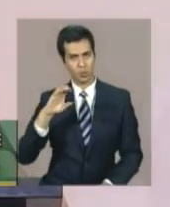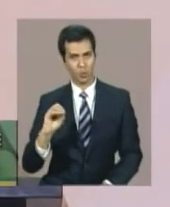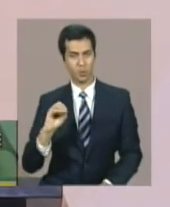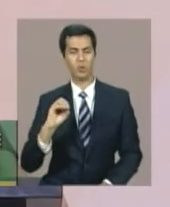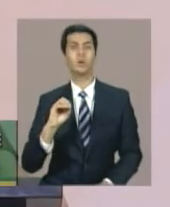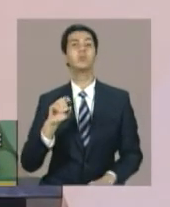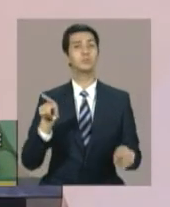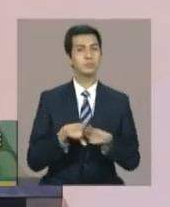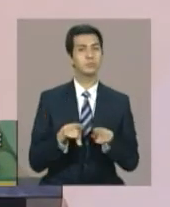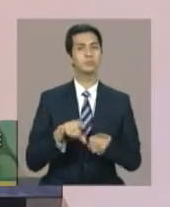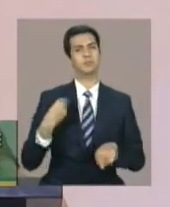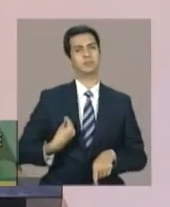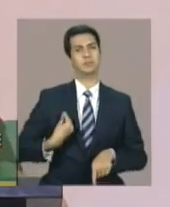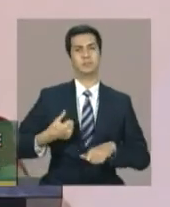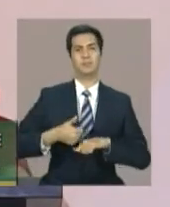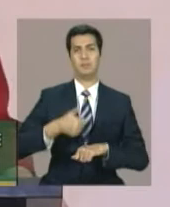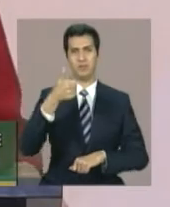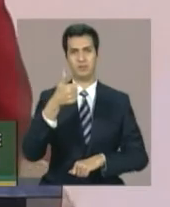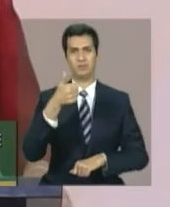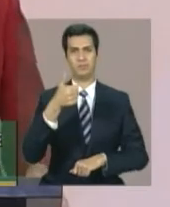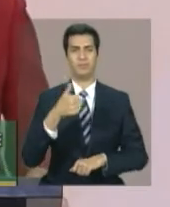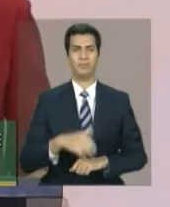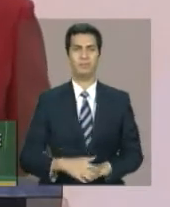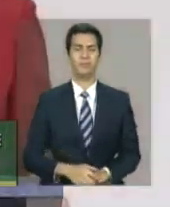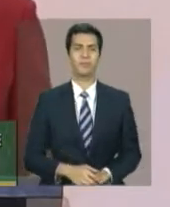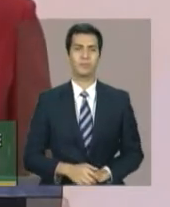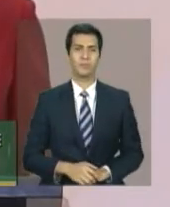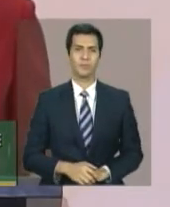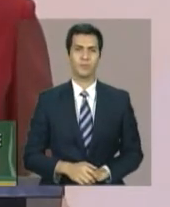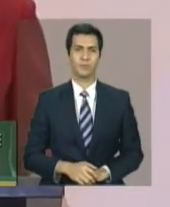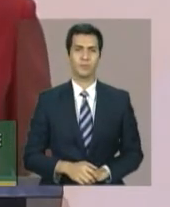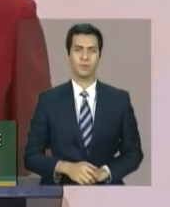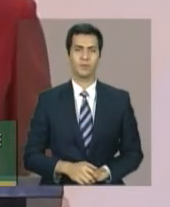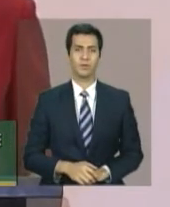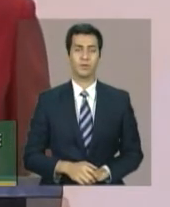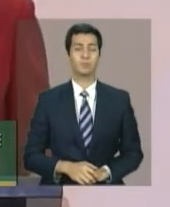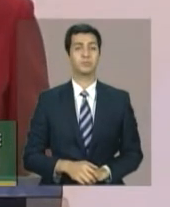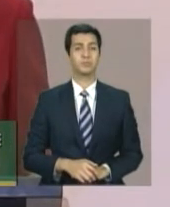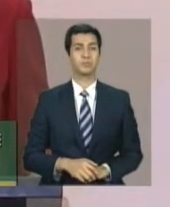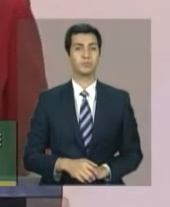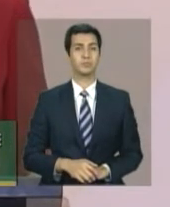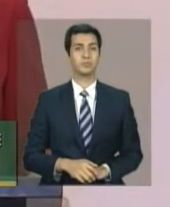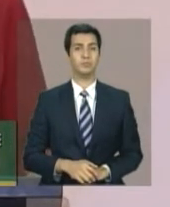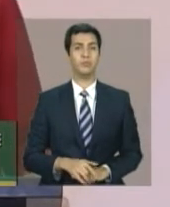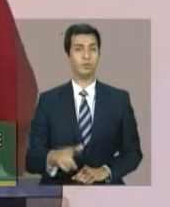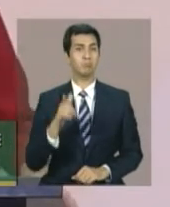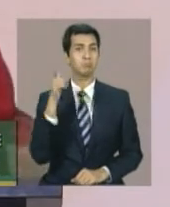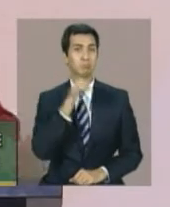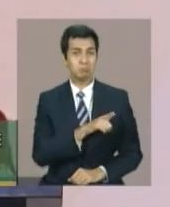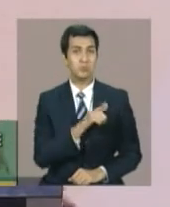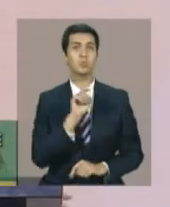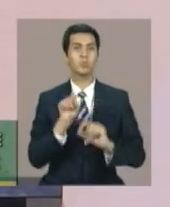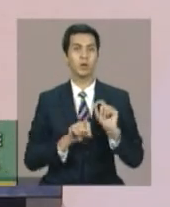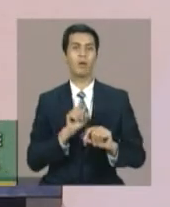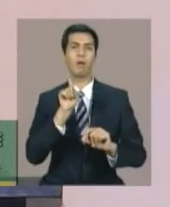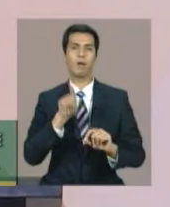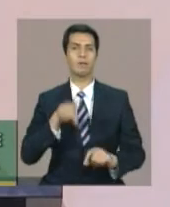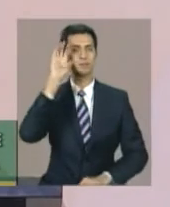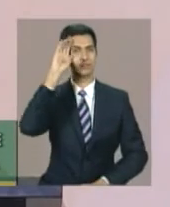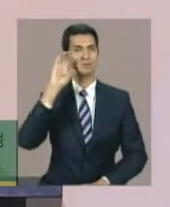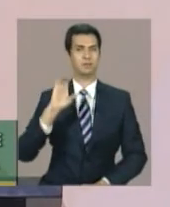de vida. Isso, além de ser uma reivindicação de isonomia